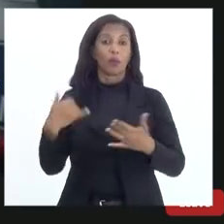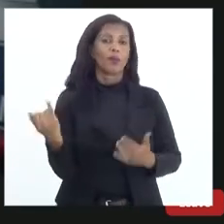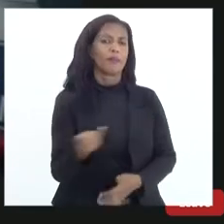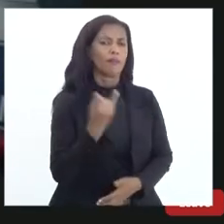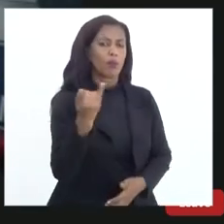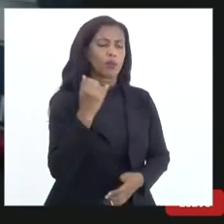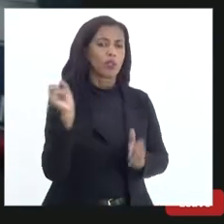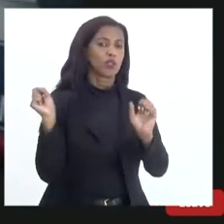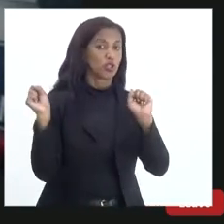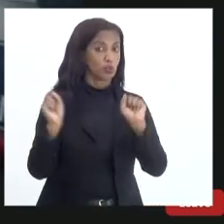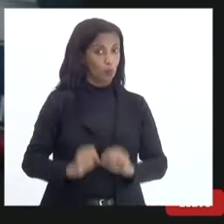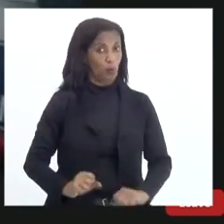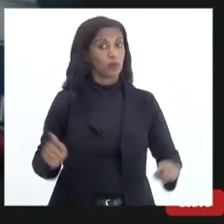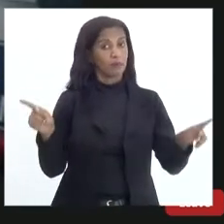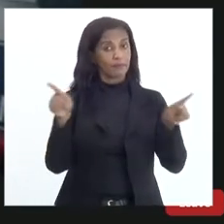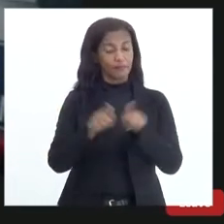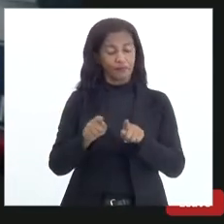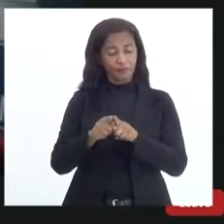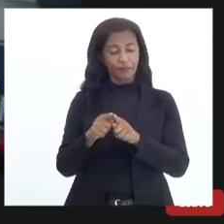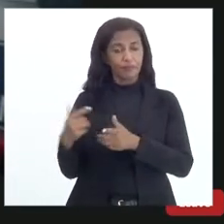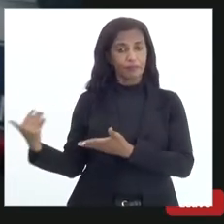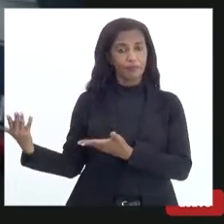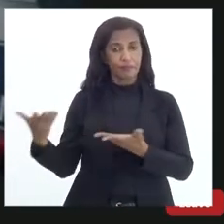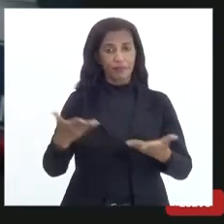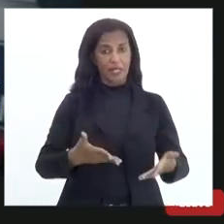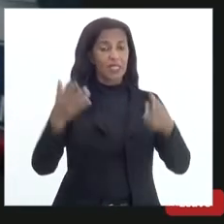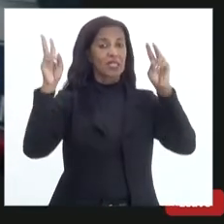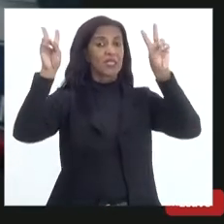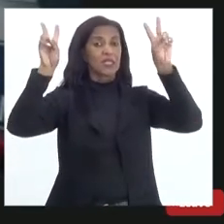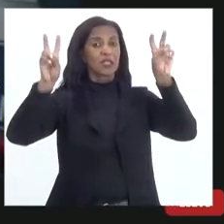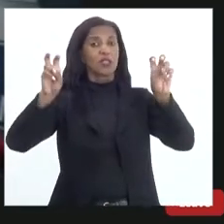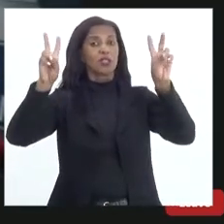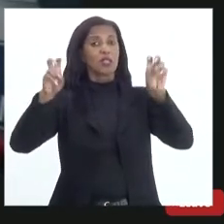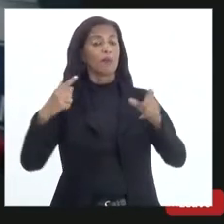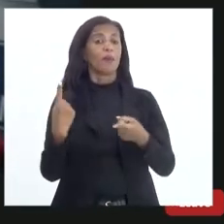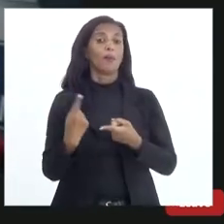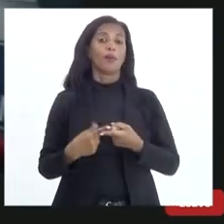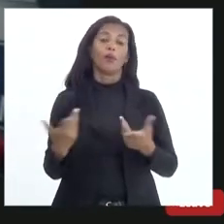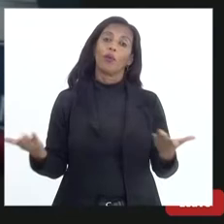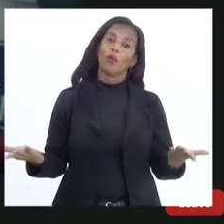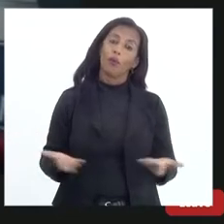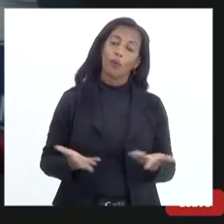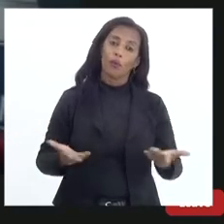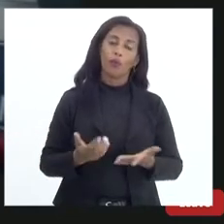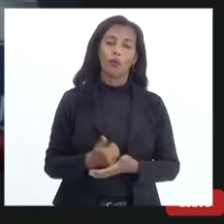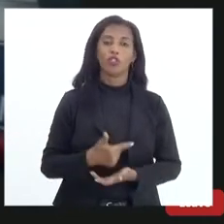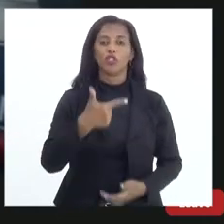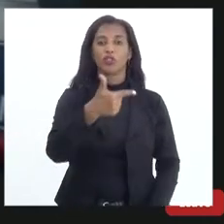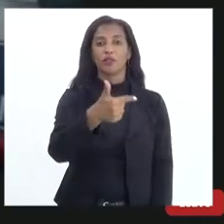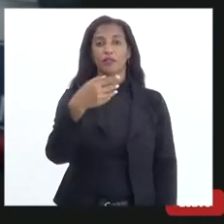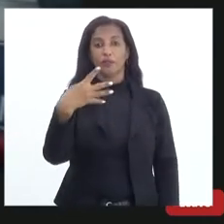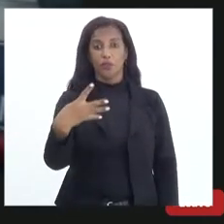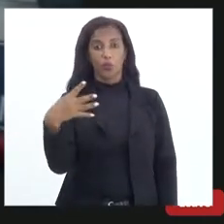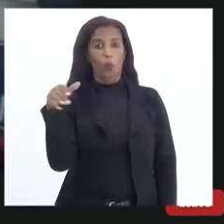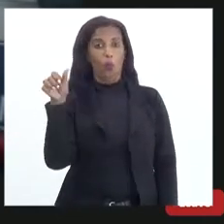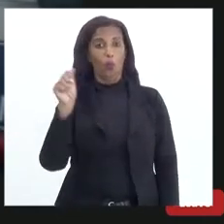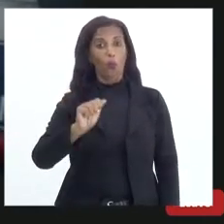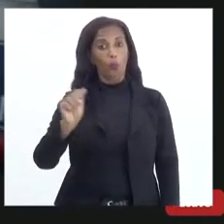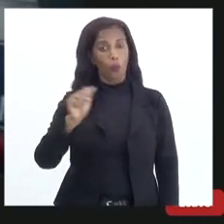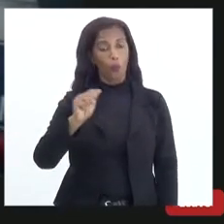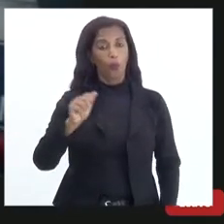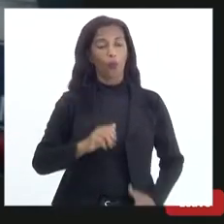gente possa, inclusive, trazer esses temas, porque hoje, dia 24 de